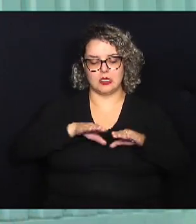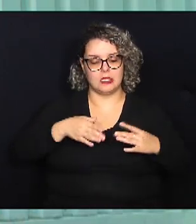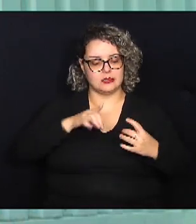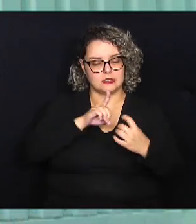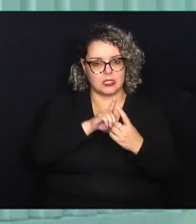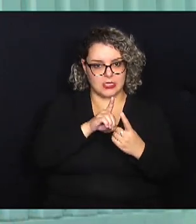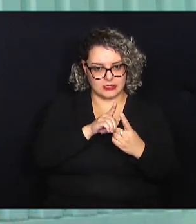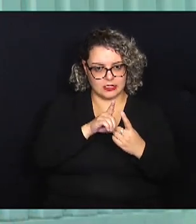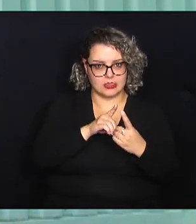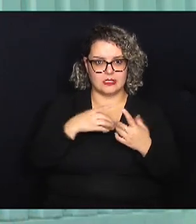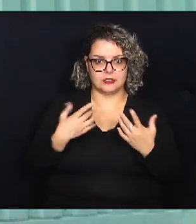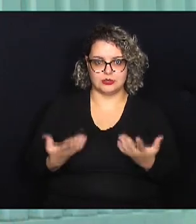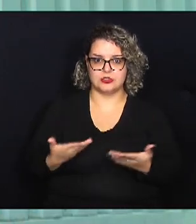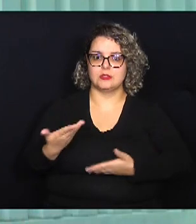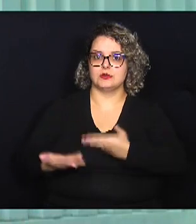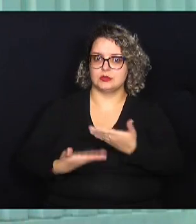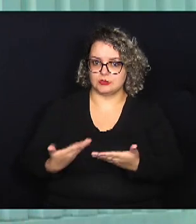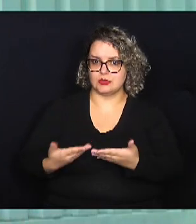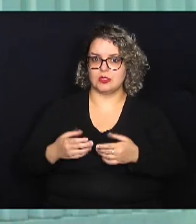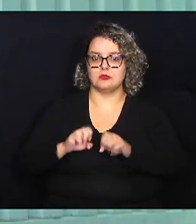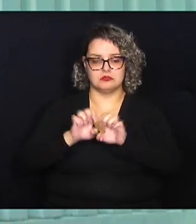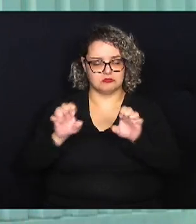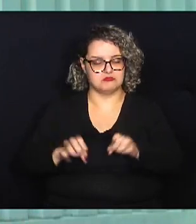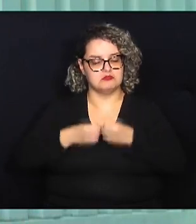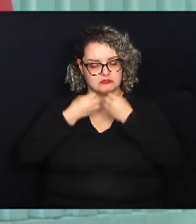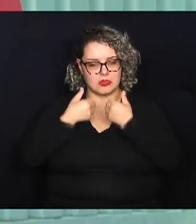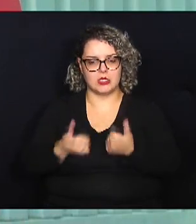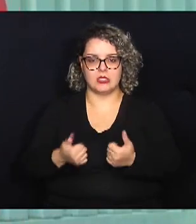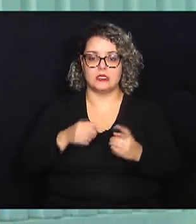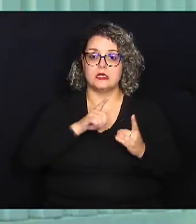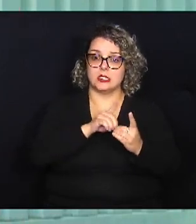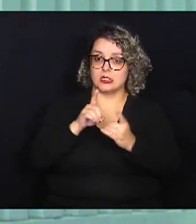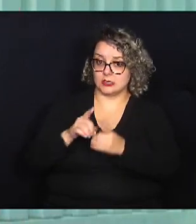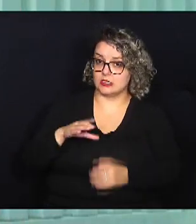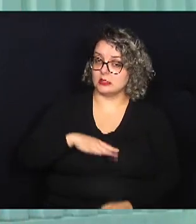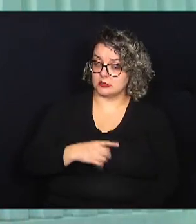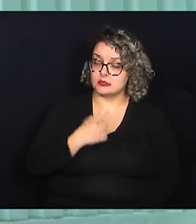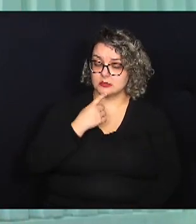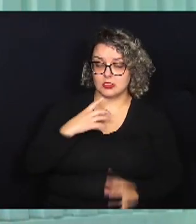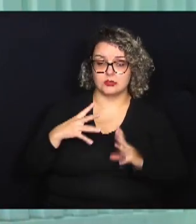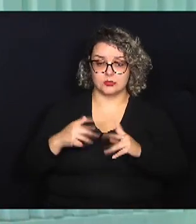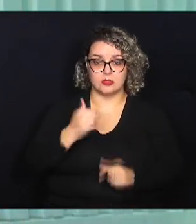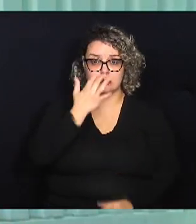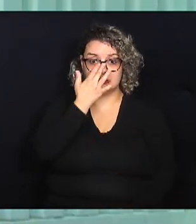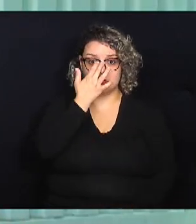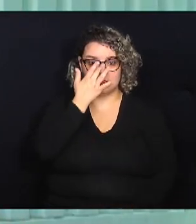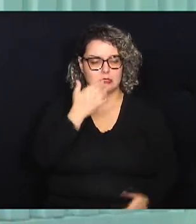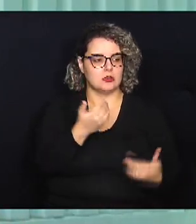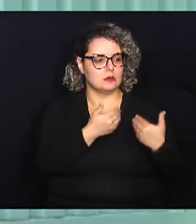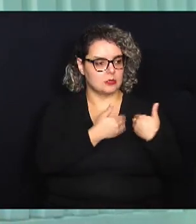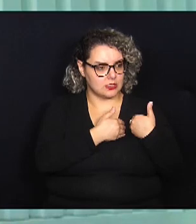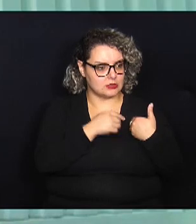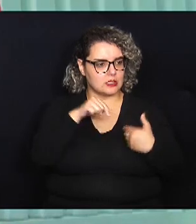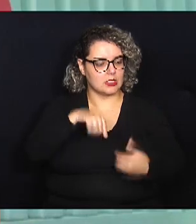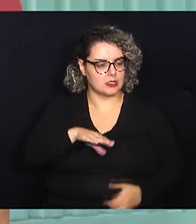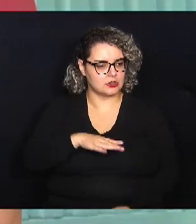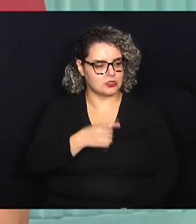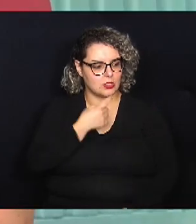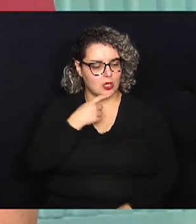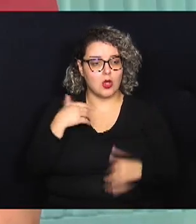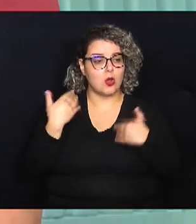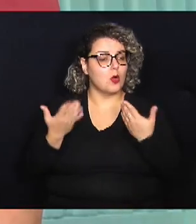recepção. Então, um serviço que está bem estruturado e atendendo bem o município de Campinas. E para os tutores daqui de Campinas, né, qual